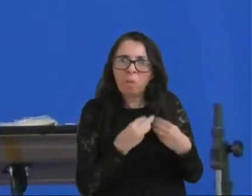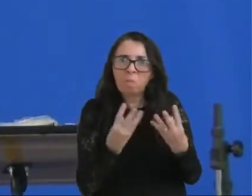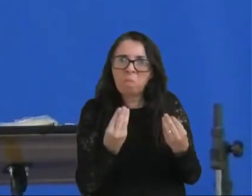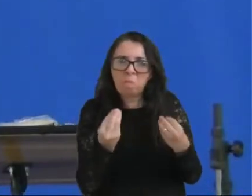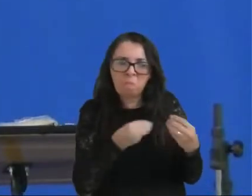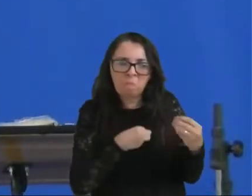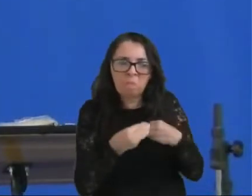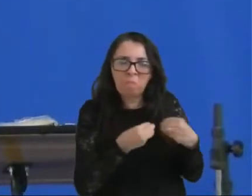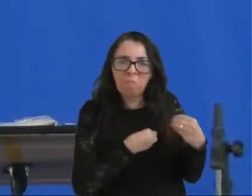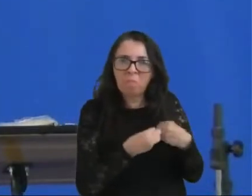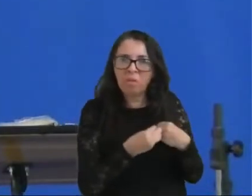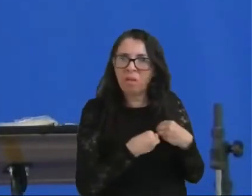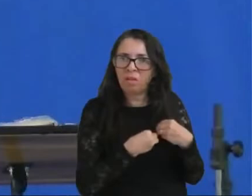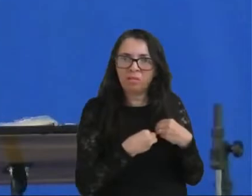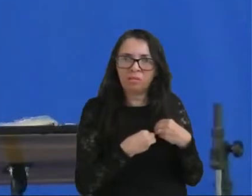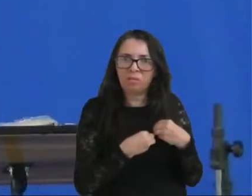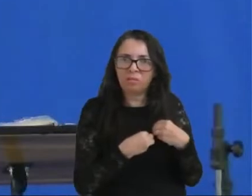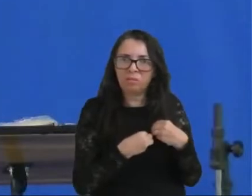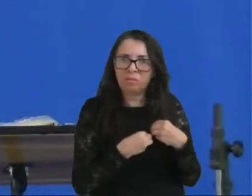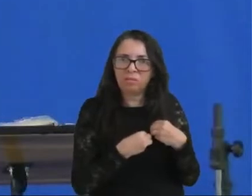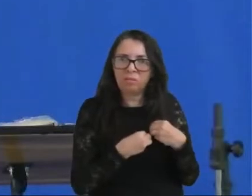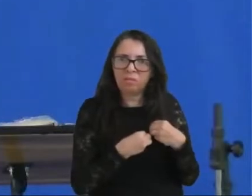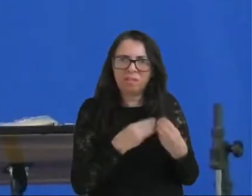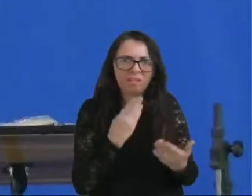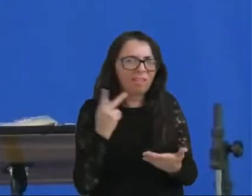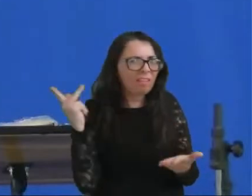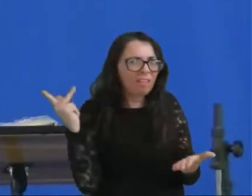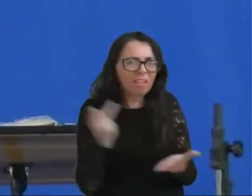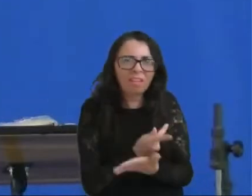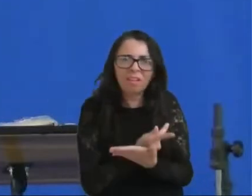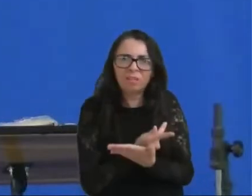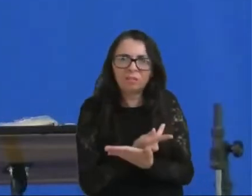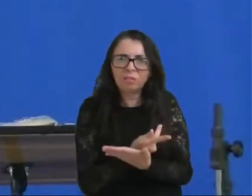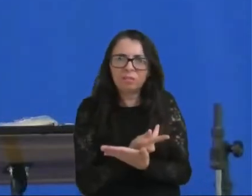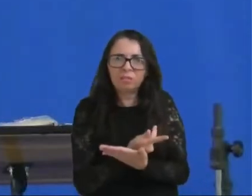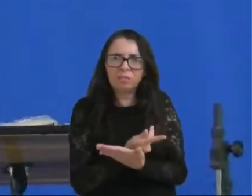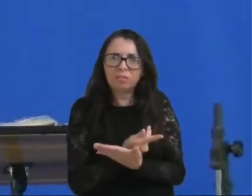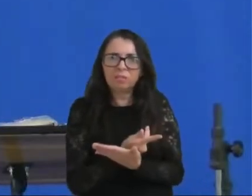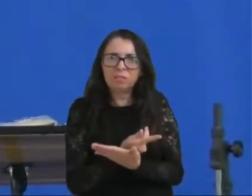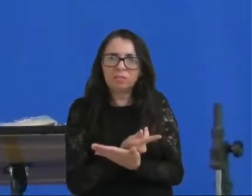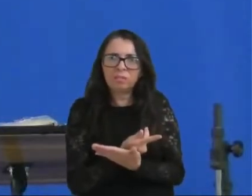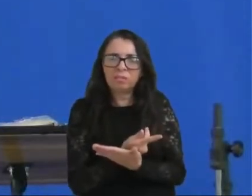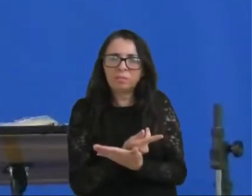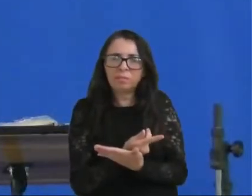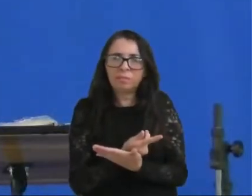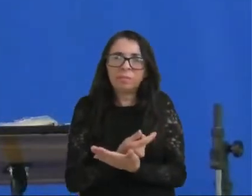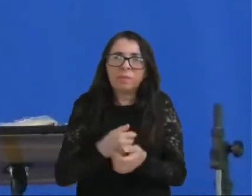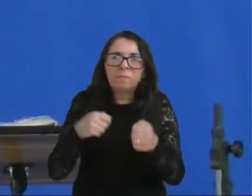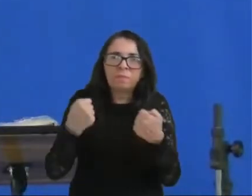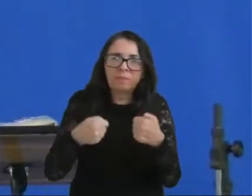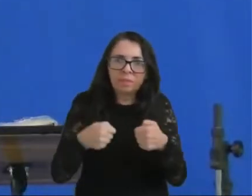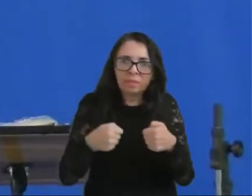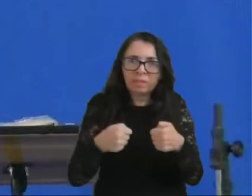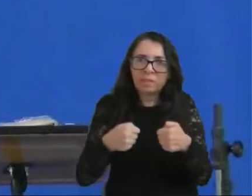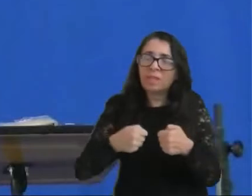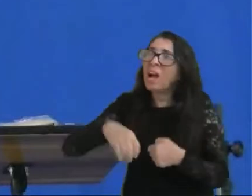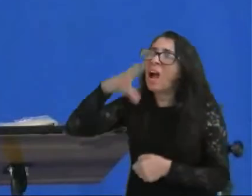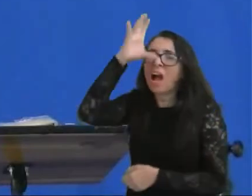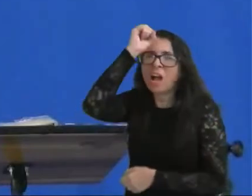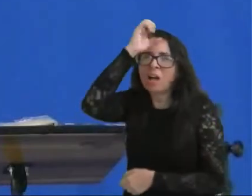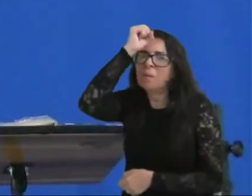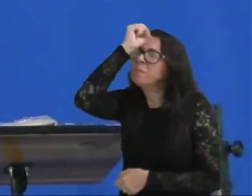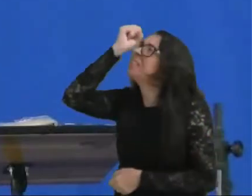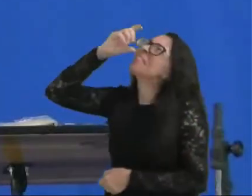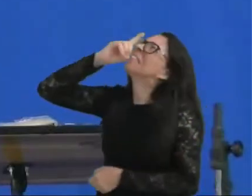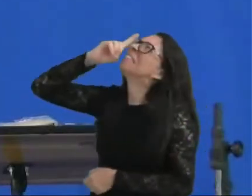estimulando a imoralidade. Quando nós não temos restrições, quando nós não temos controle, nós